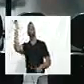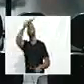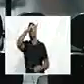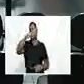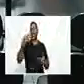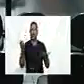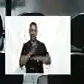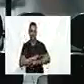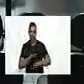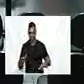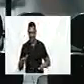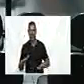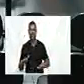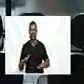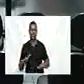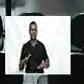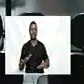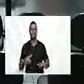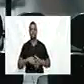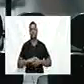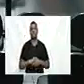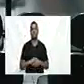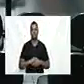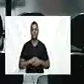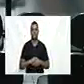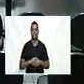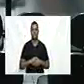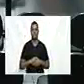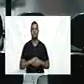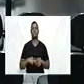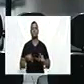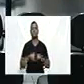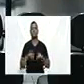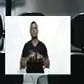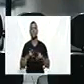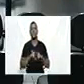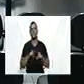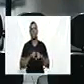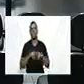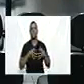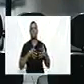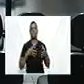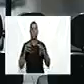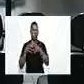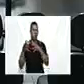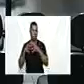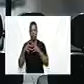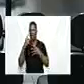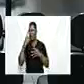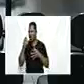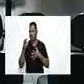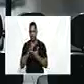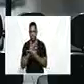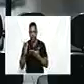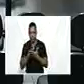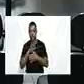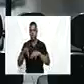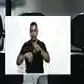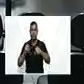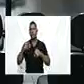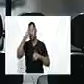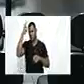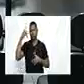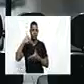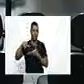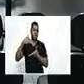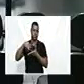não no no no no no prensa e o pessoal da da da coleta que que que e e o pessoal administrativo todo